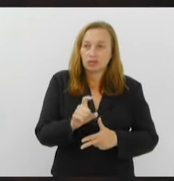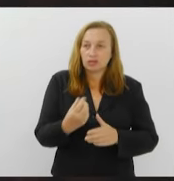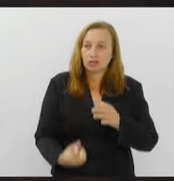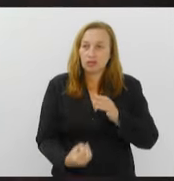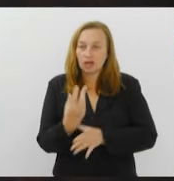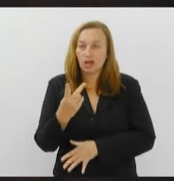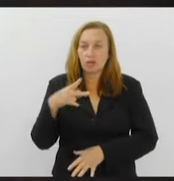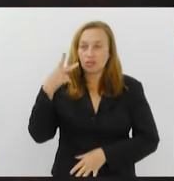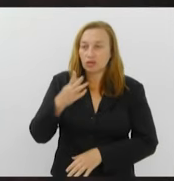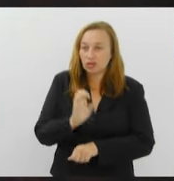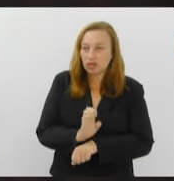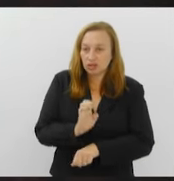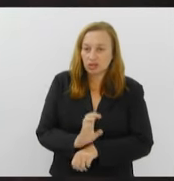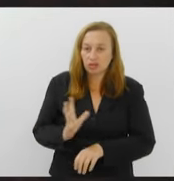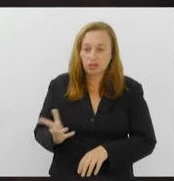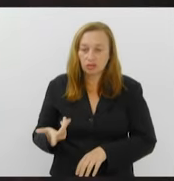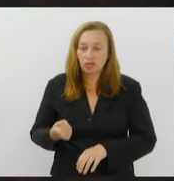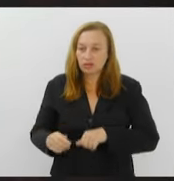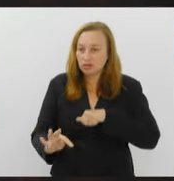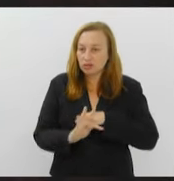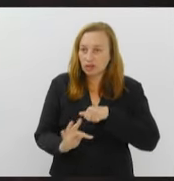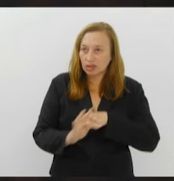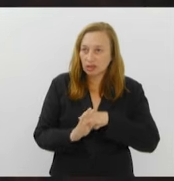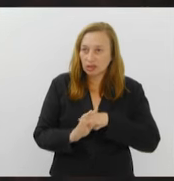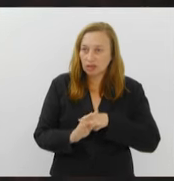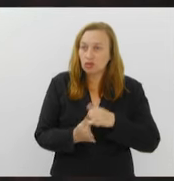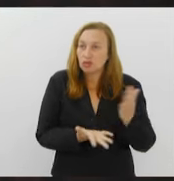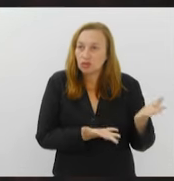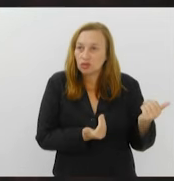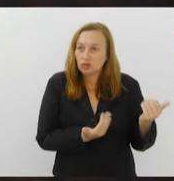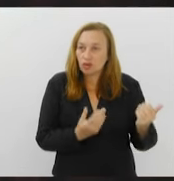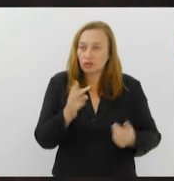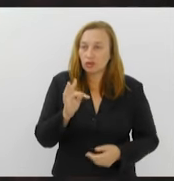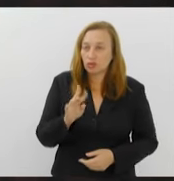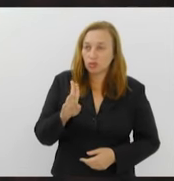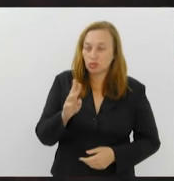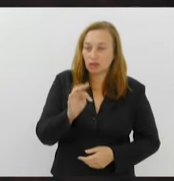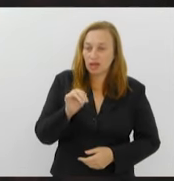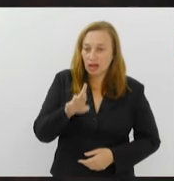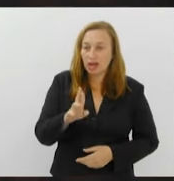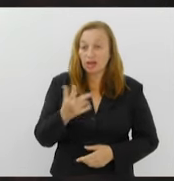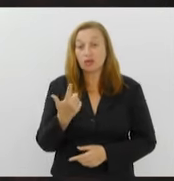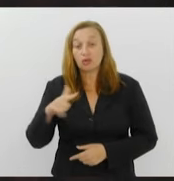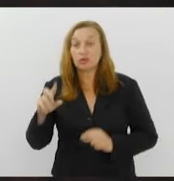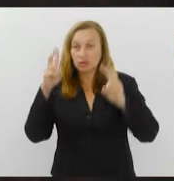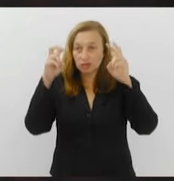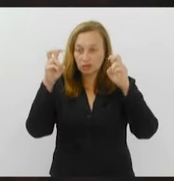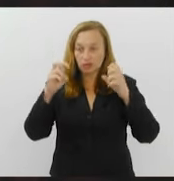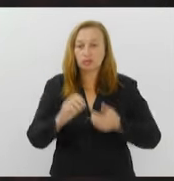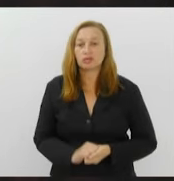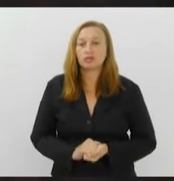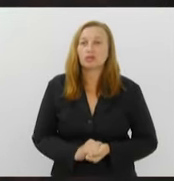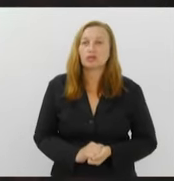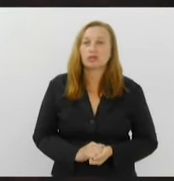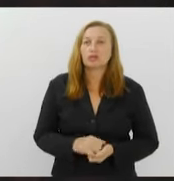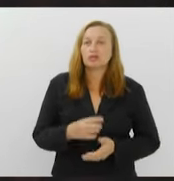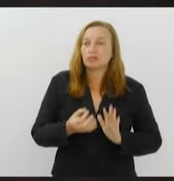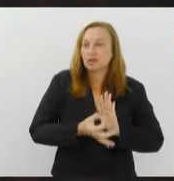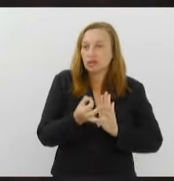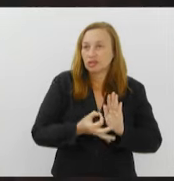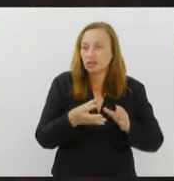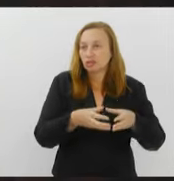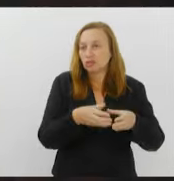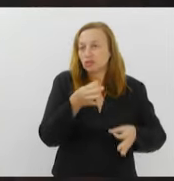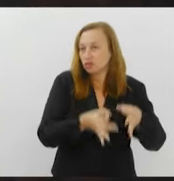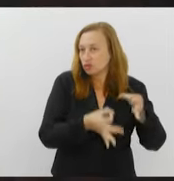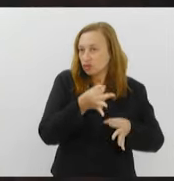política estadual de qualificação técnica para o jovem tutelado e dar outras providências. Pareceres das comissões Constituição